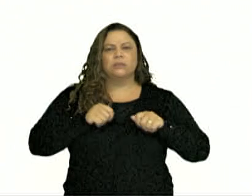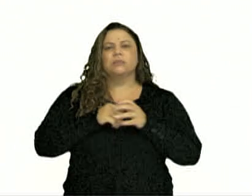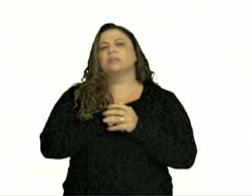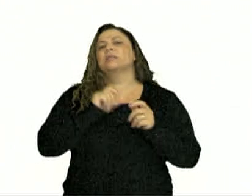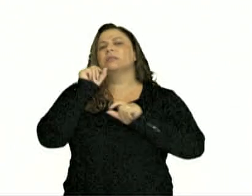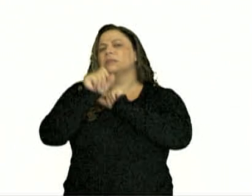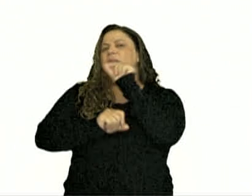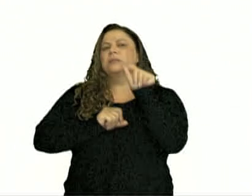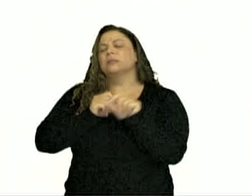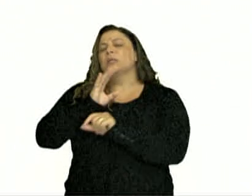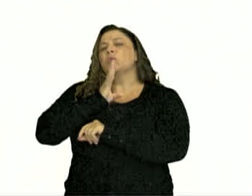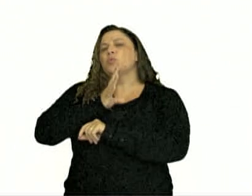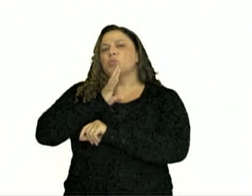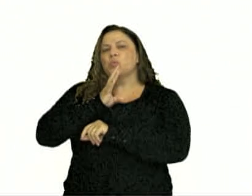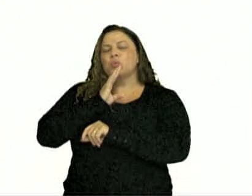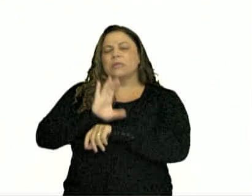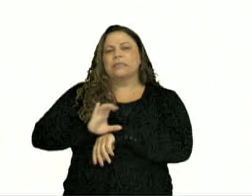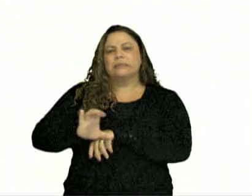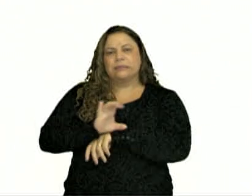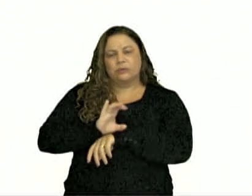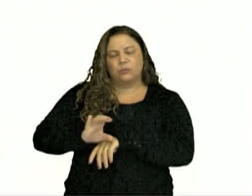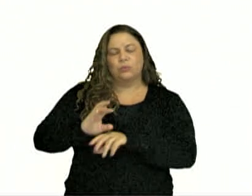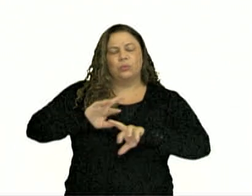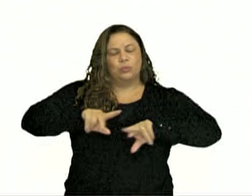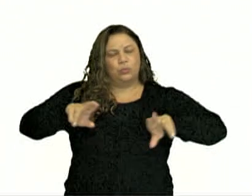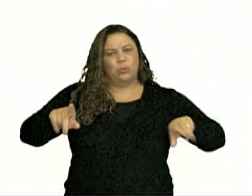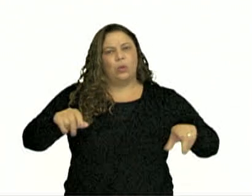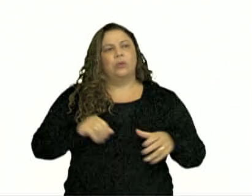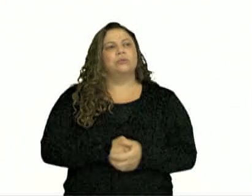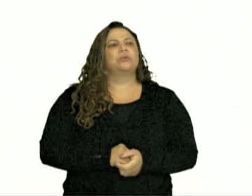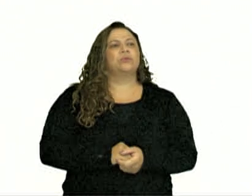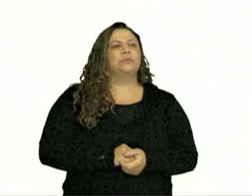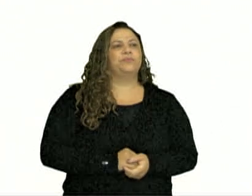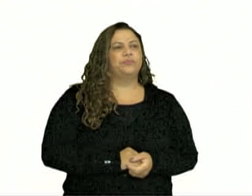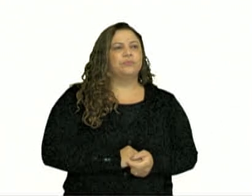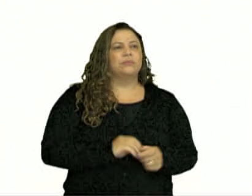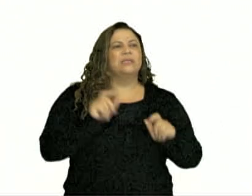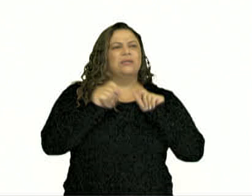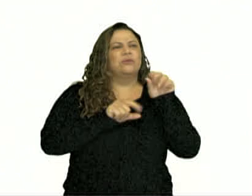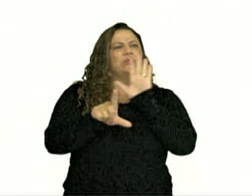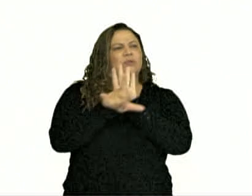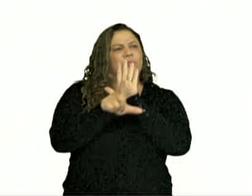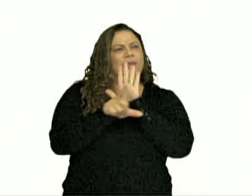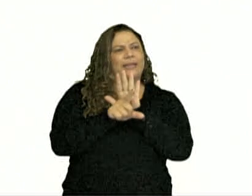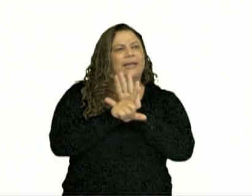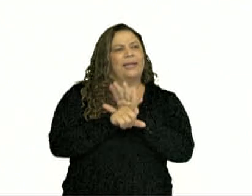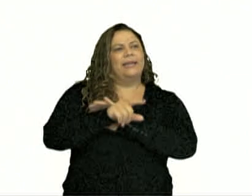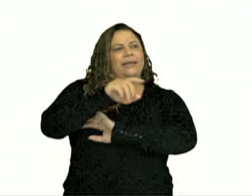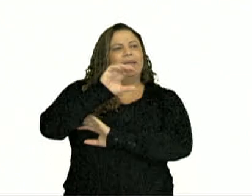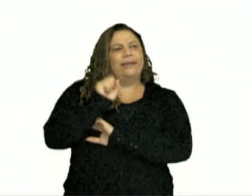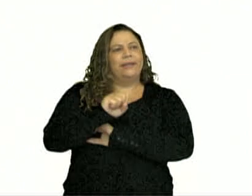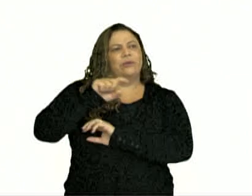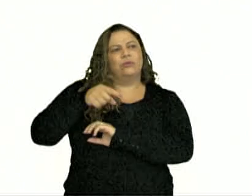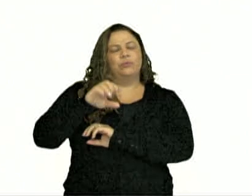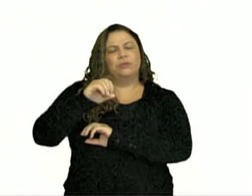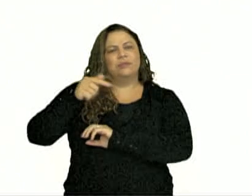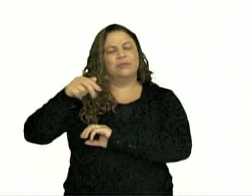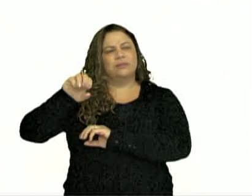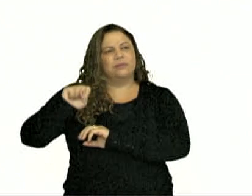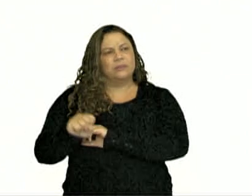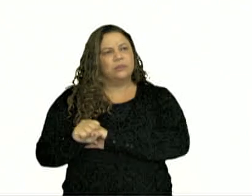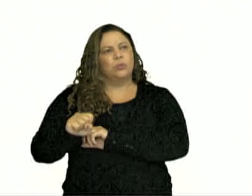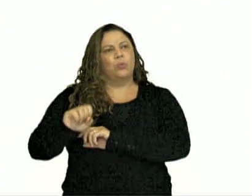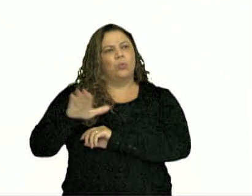Consumidor, instituído pela Lei 8.078, de 11 de setembro de 1990, ou seja, mais de 30 anos